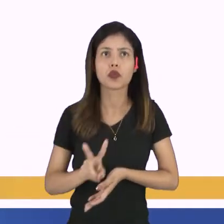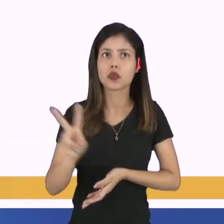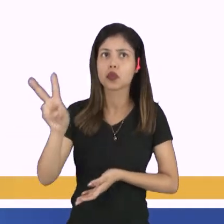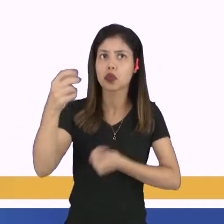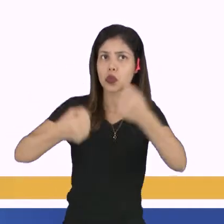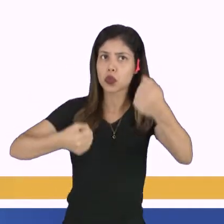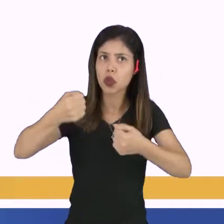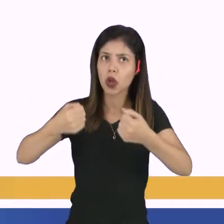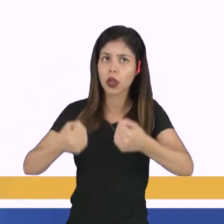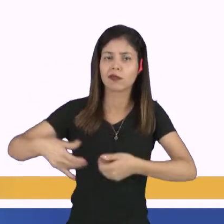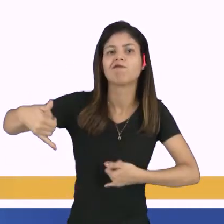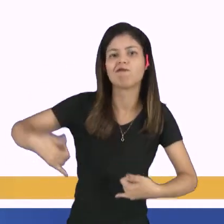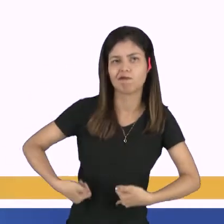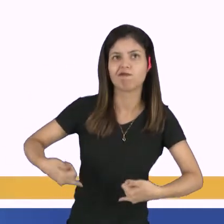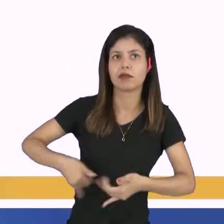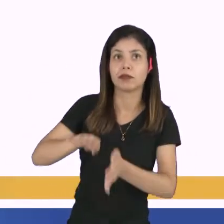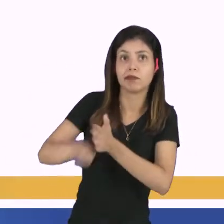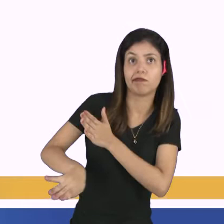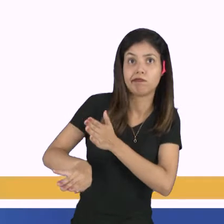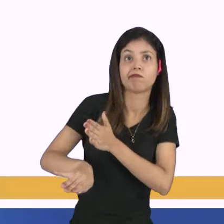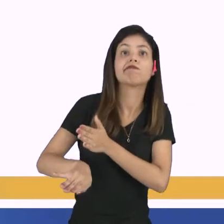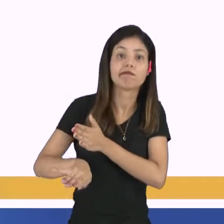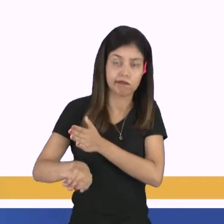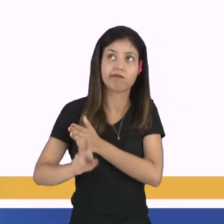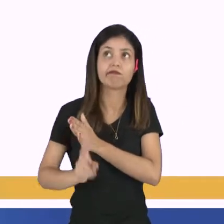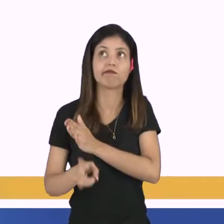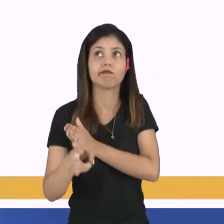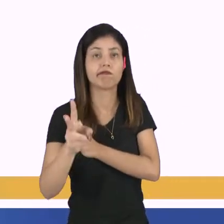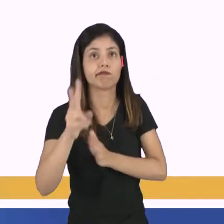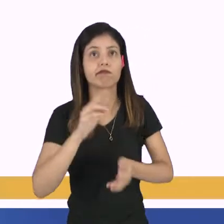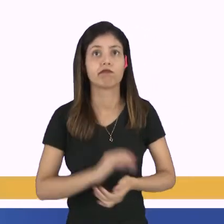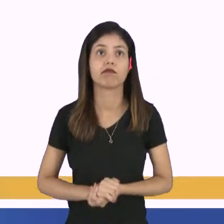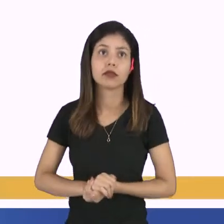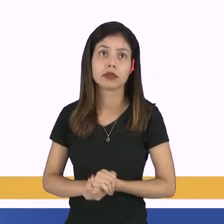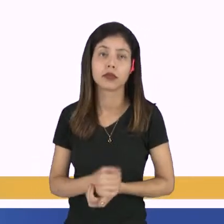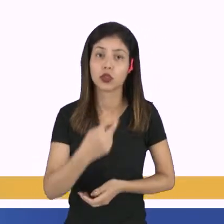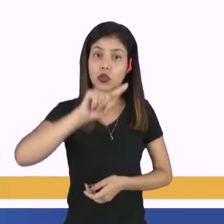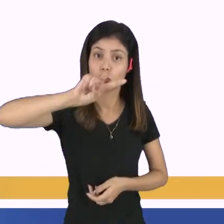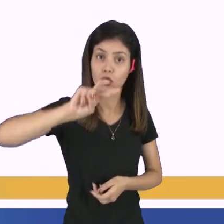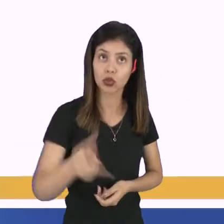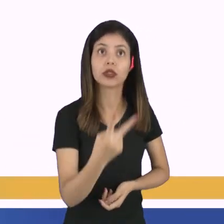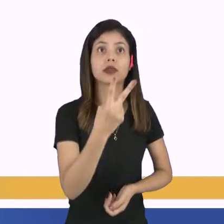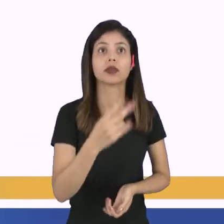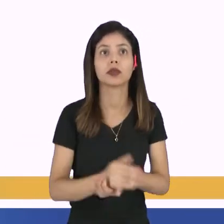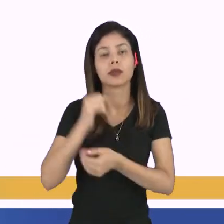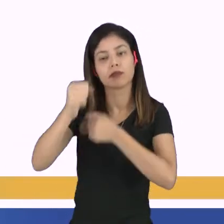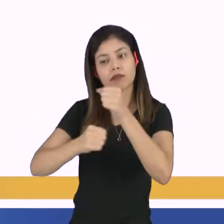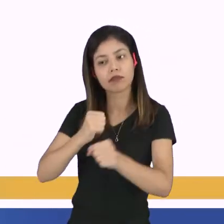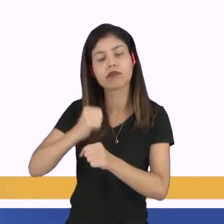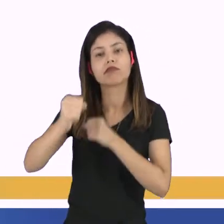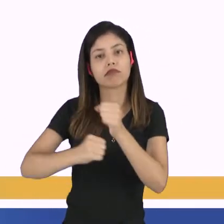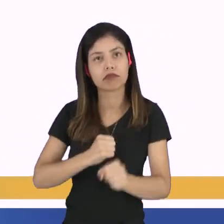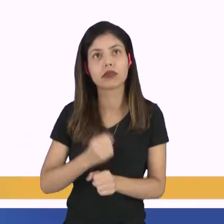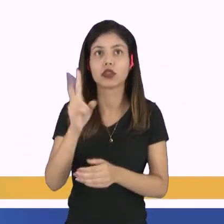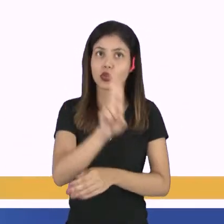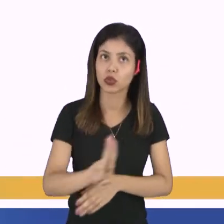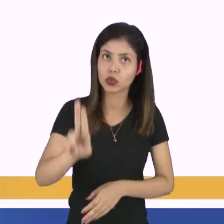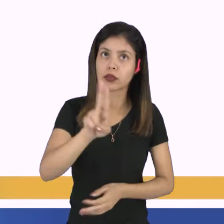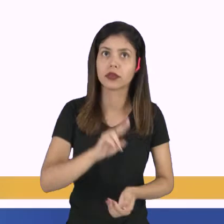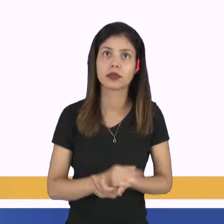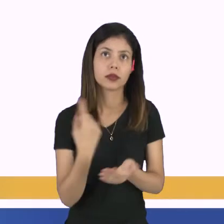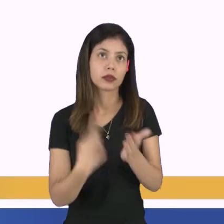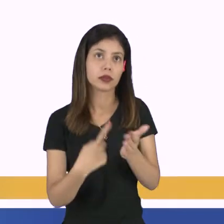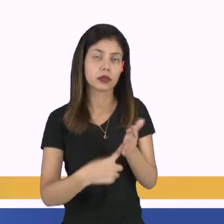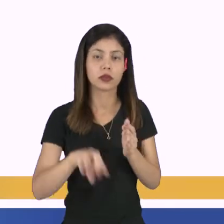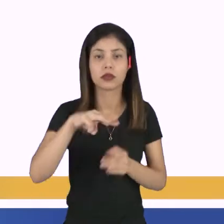desse carro sofrerá uma desvalorização constante de R$ 2 mil por ano, né, de uso. Então,